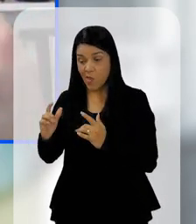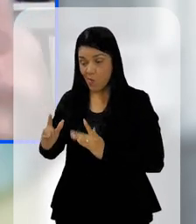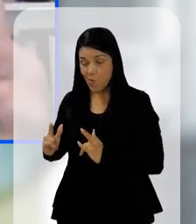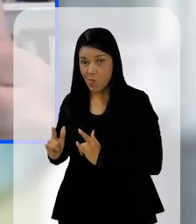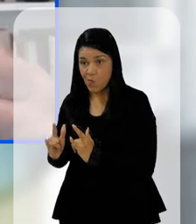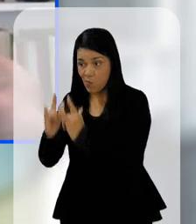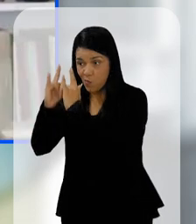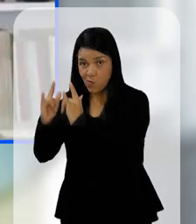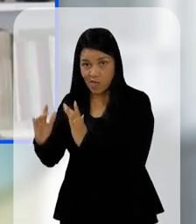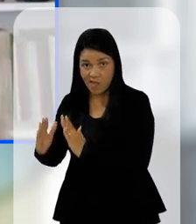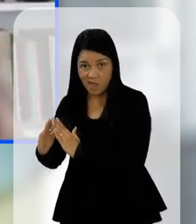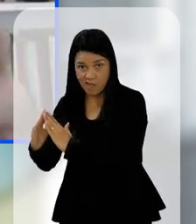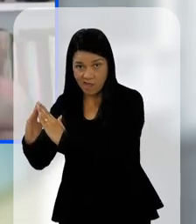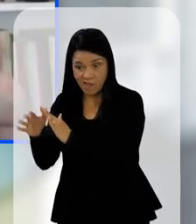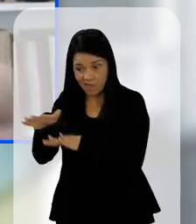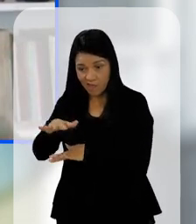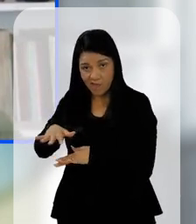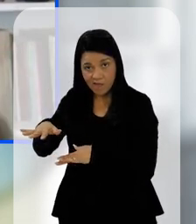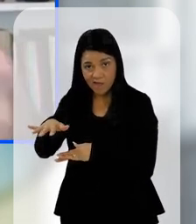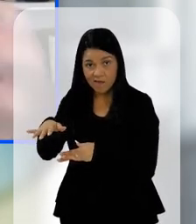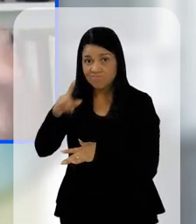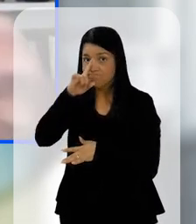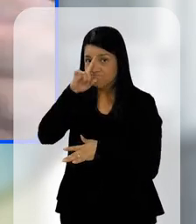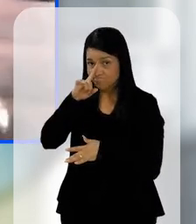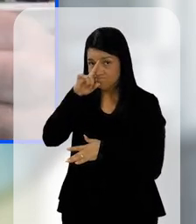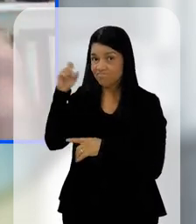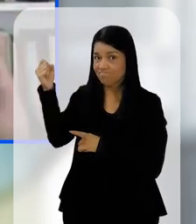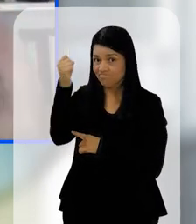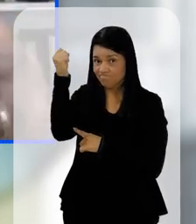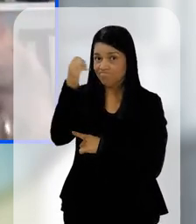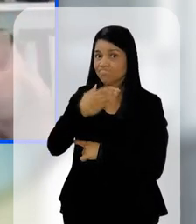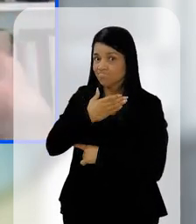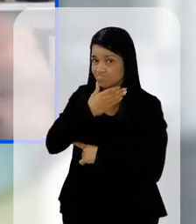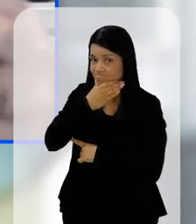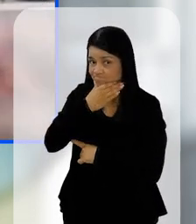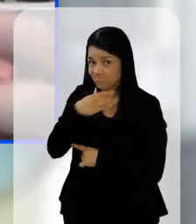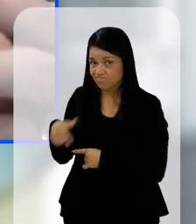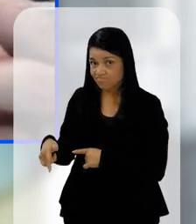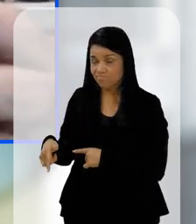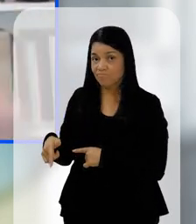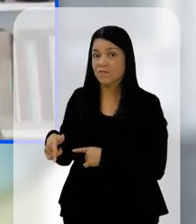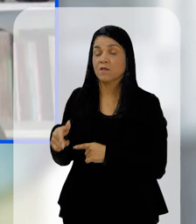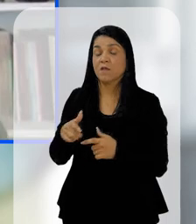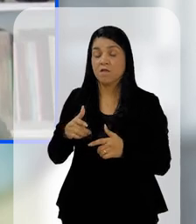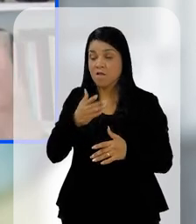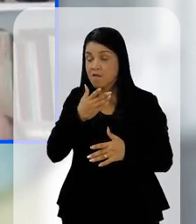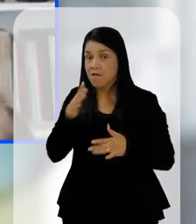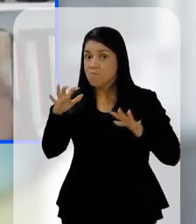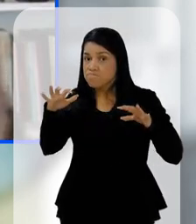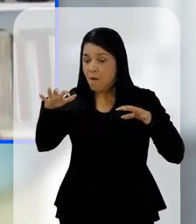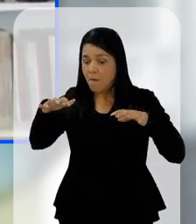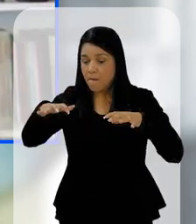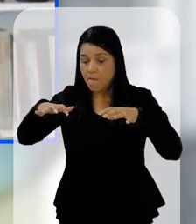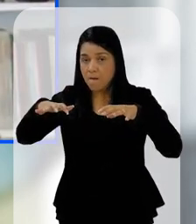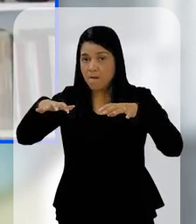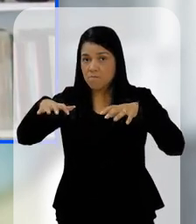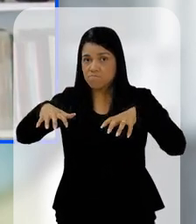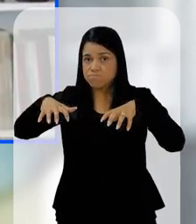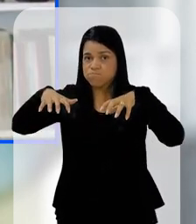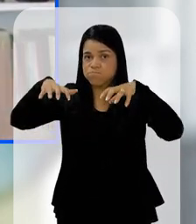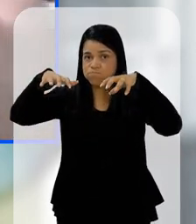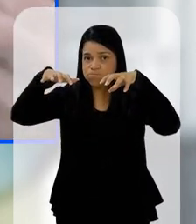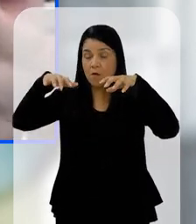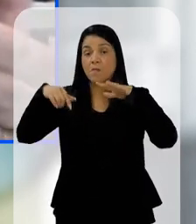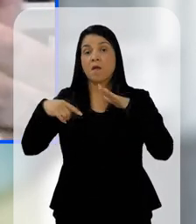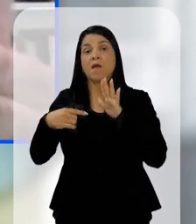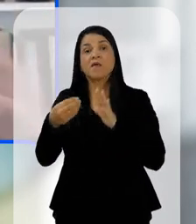tem nos levado a uma situação crítica, porque a gente vem gerando novas situações de alagamento. E aí, na tentativa de mostrar